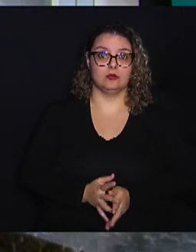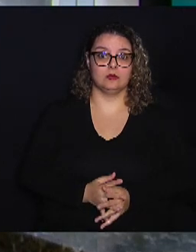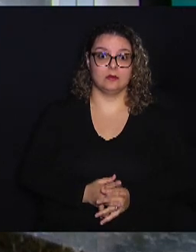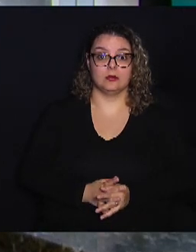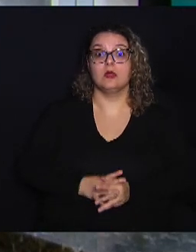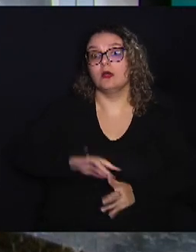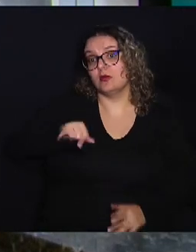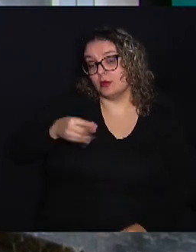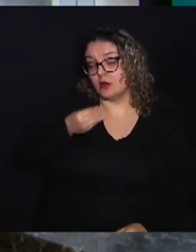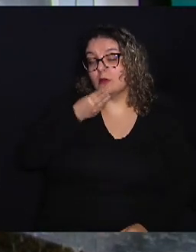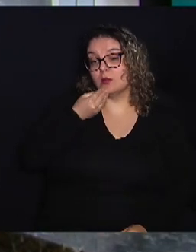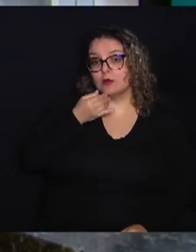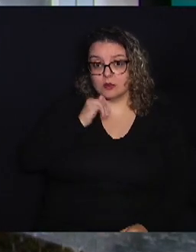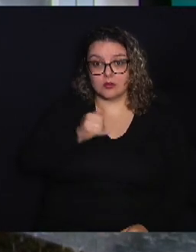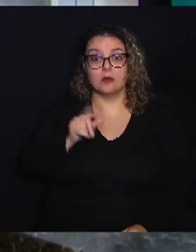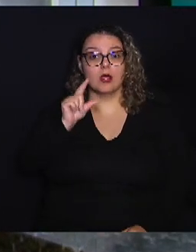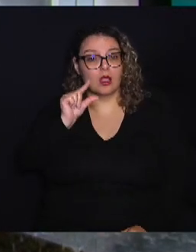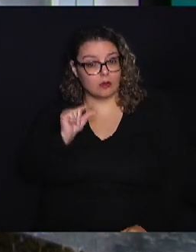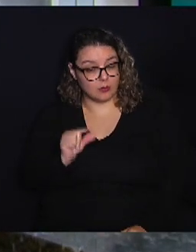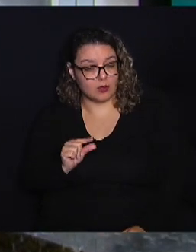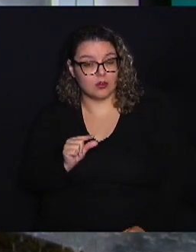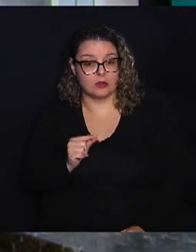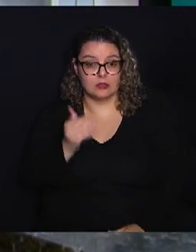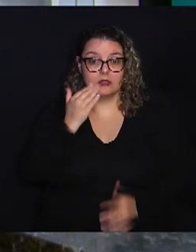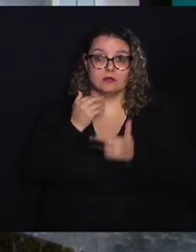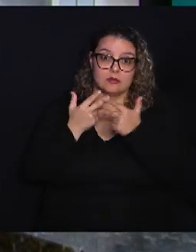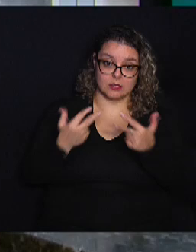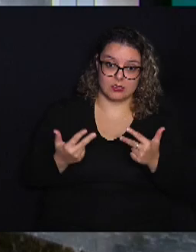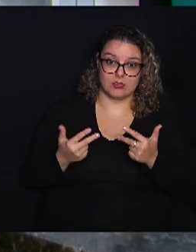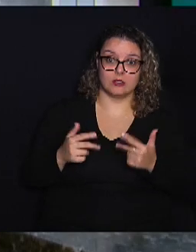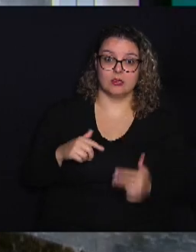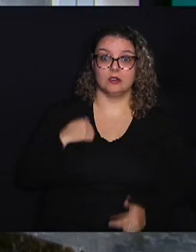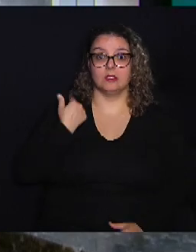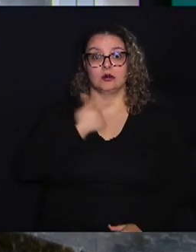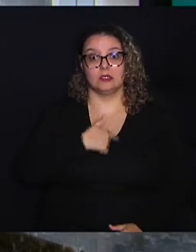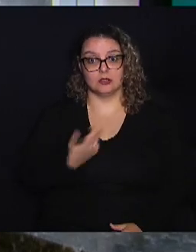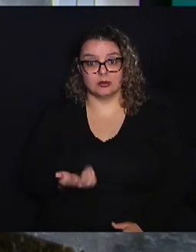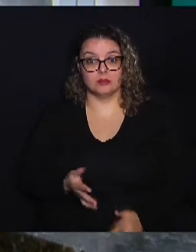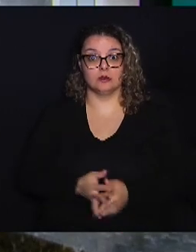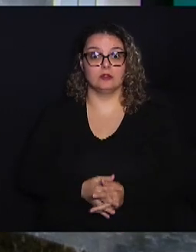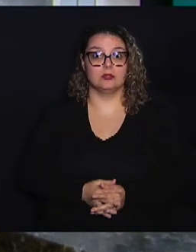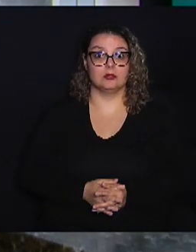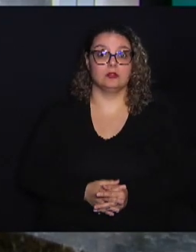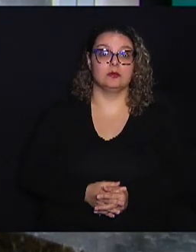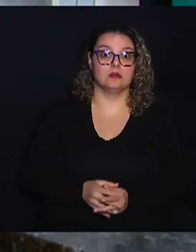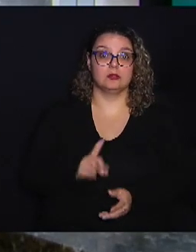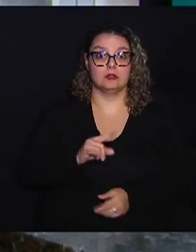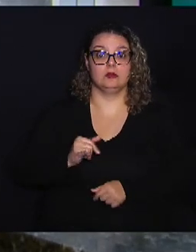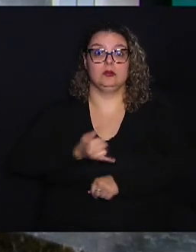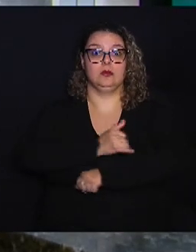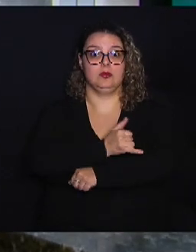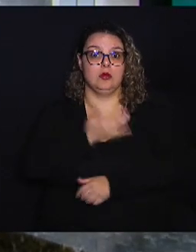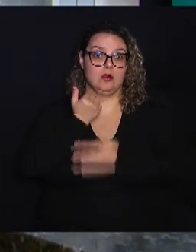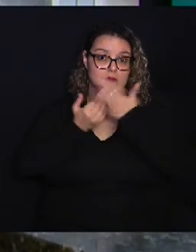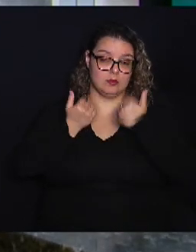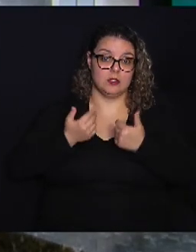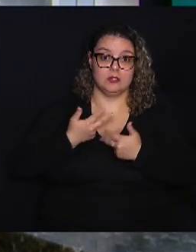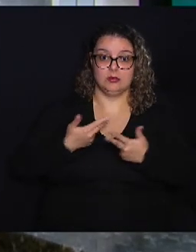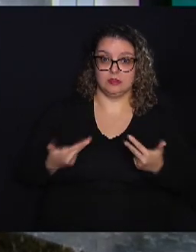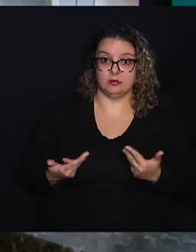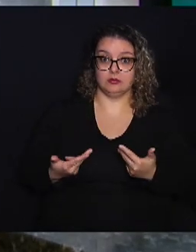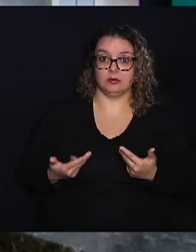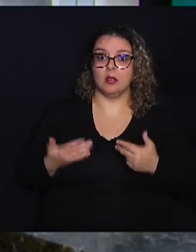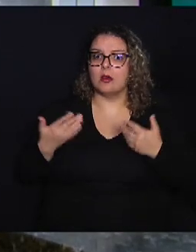aproveitamento da energia ele é baixo nesses alimentos e aí então a gente não engordaria tanto comendo esses alimentos. Mas